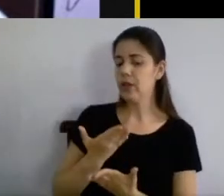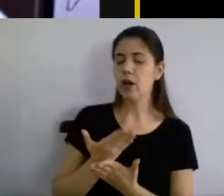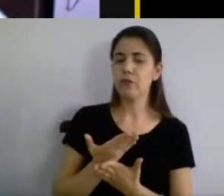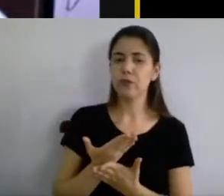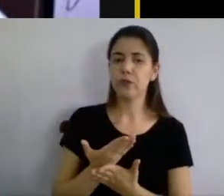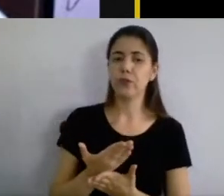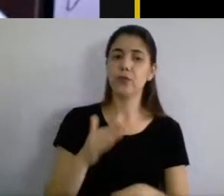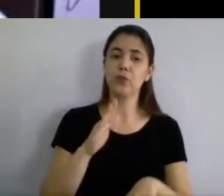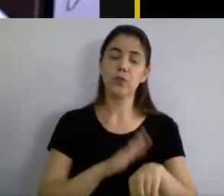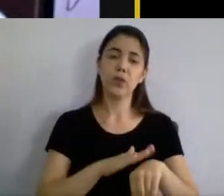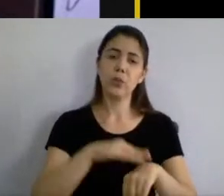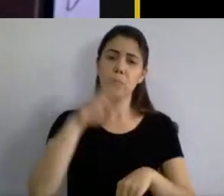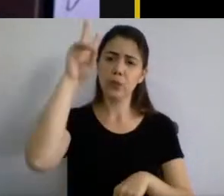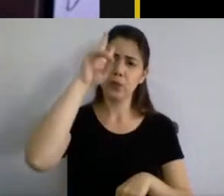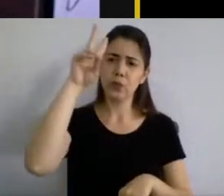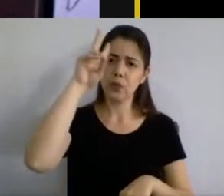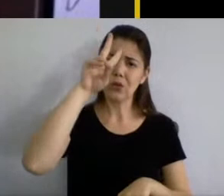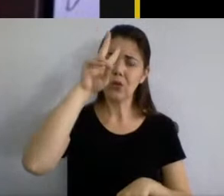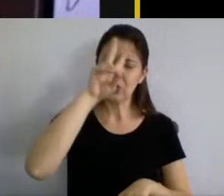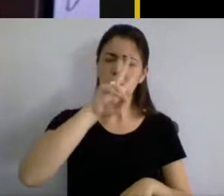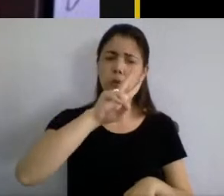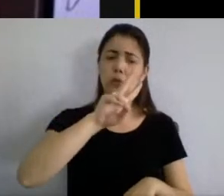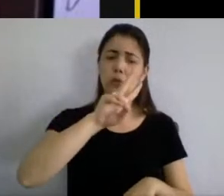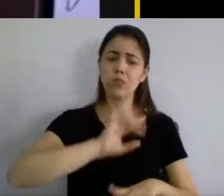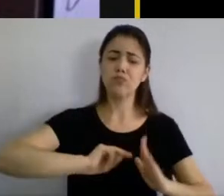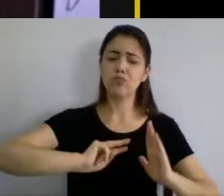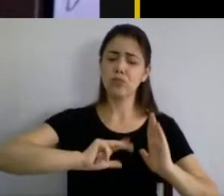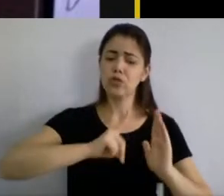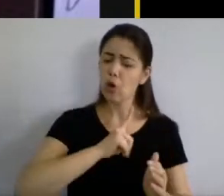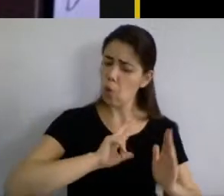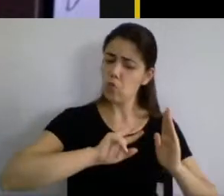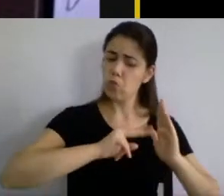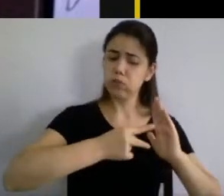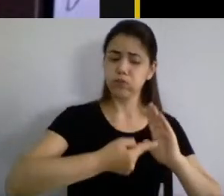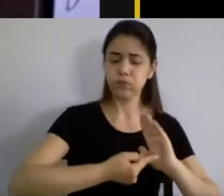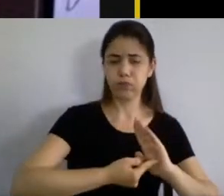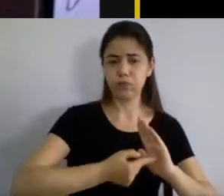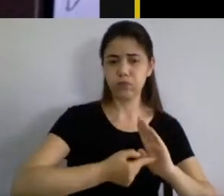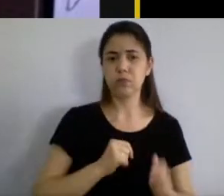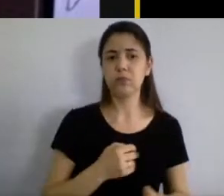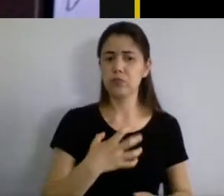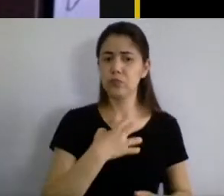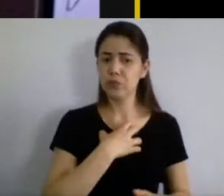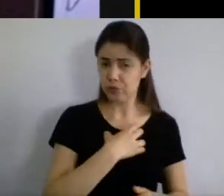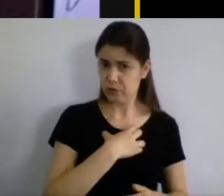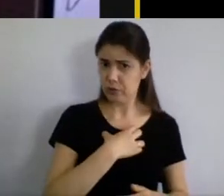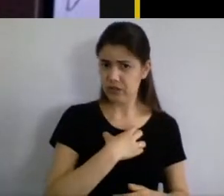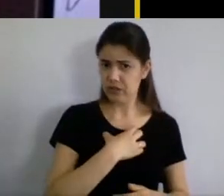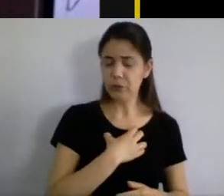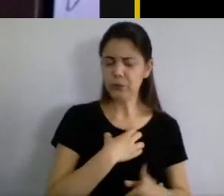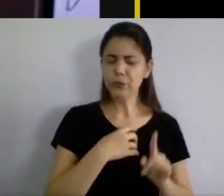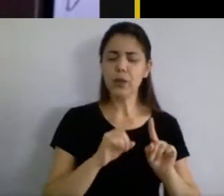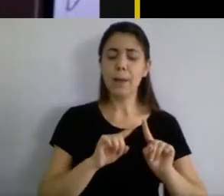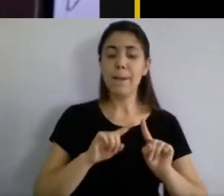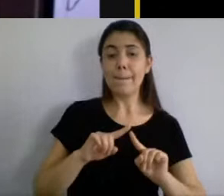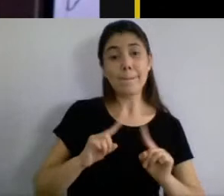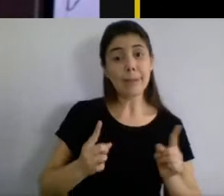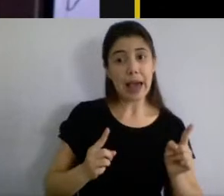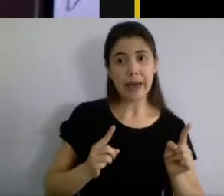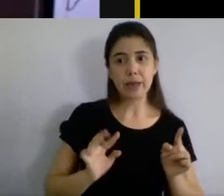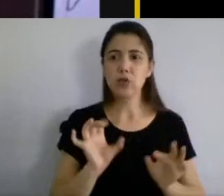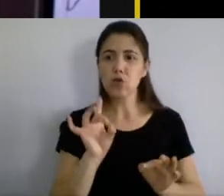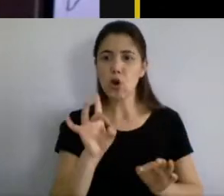bem definido, mas um sentido que vinha do futuro. Quer dizer, o futuro era o tempo melhor, que ainda não